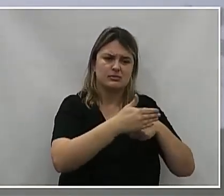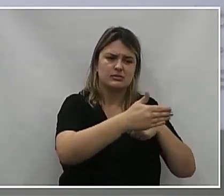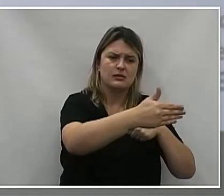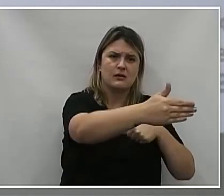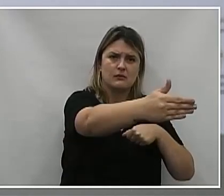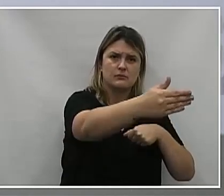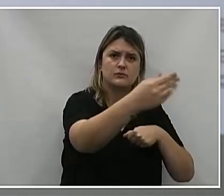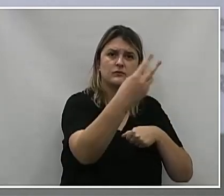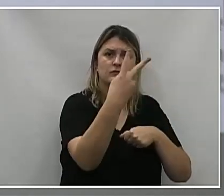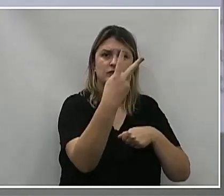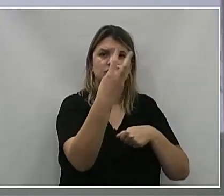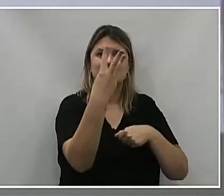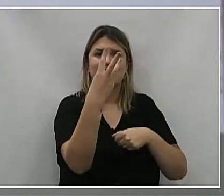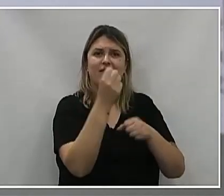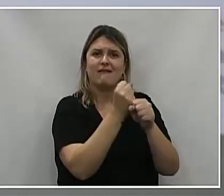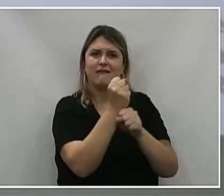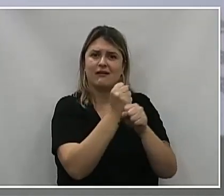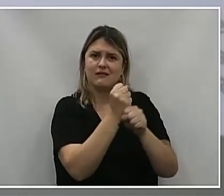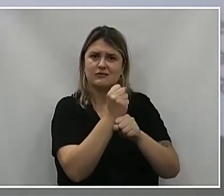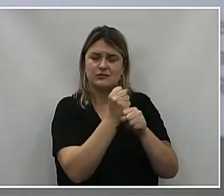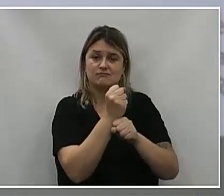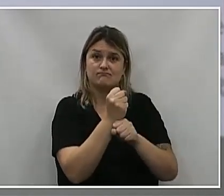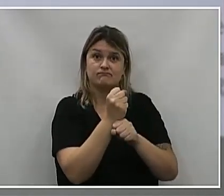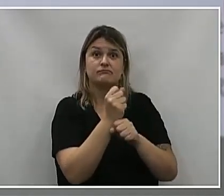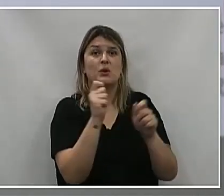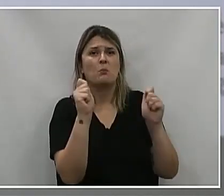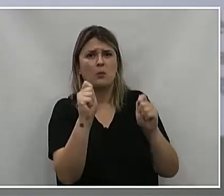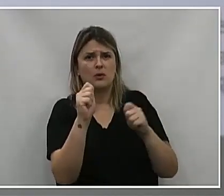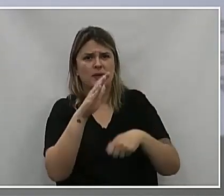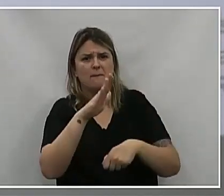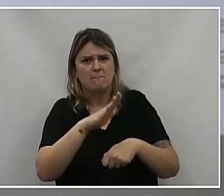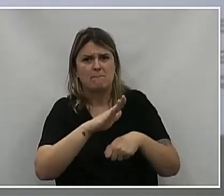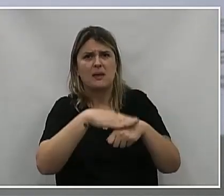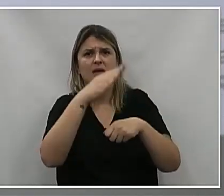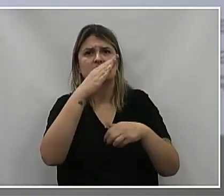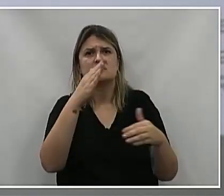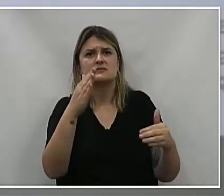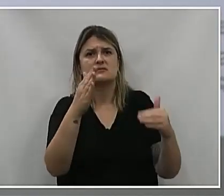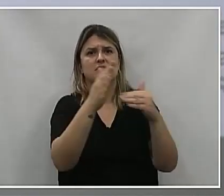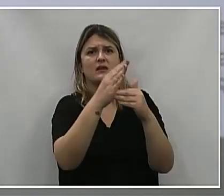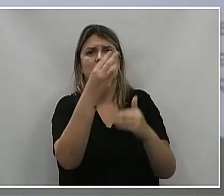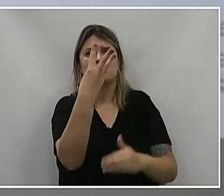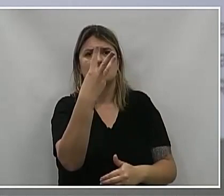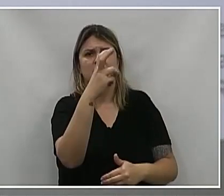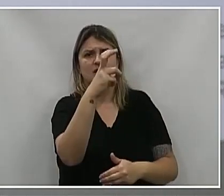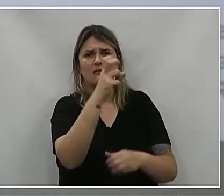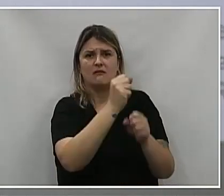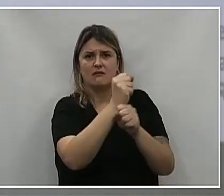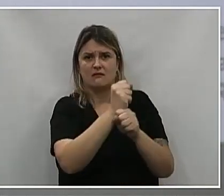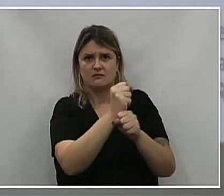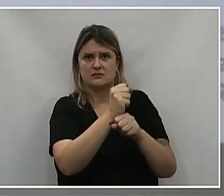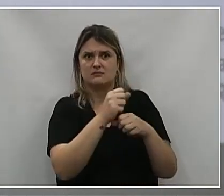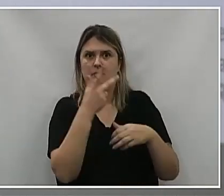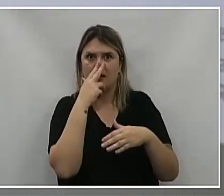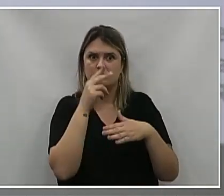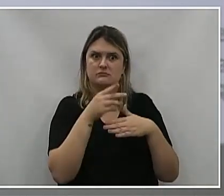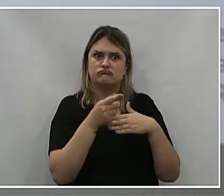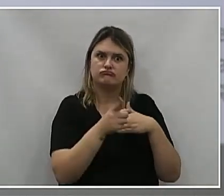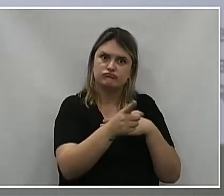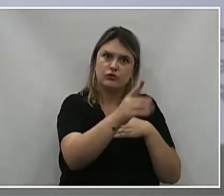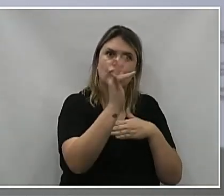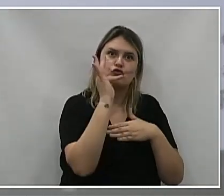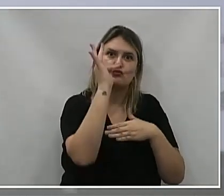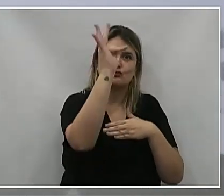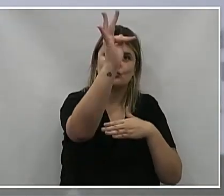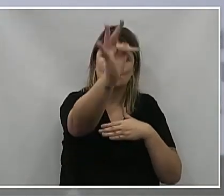de vigência de 23 anos, podendo ser prorrogado para até 35 anos. Então, esse era